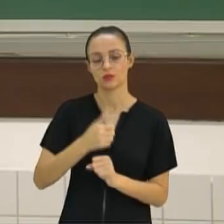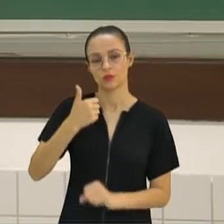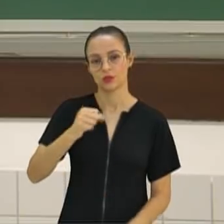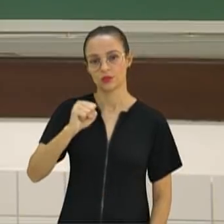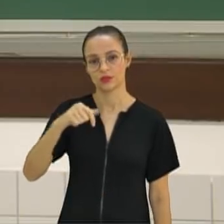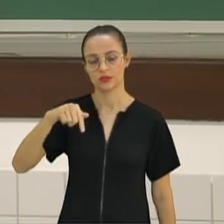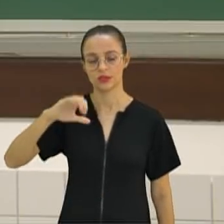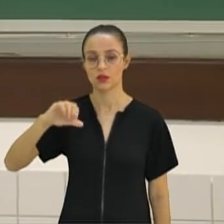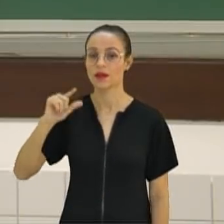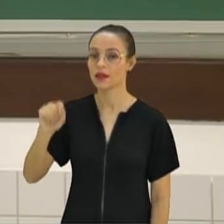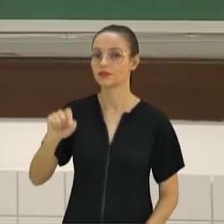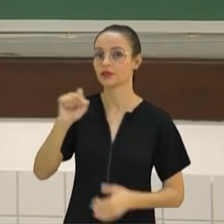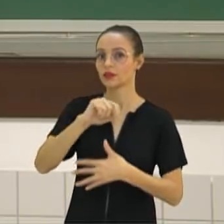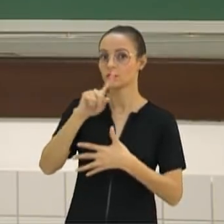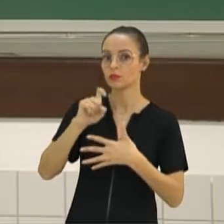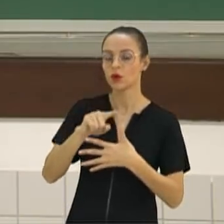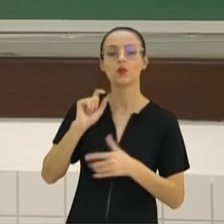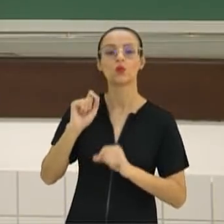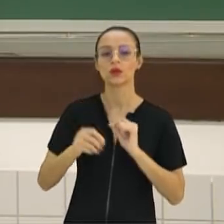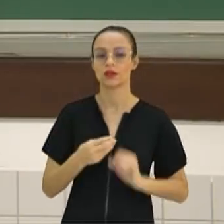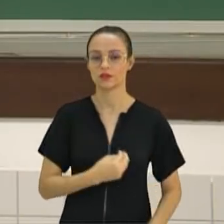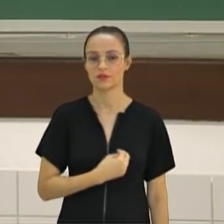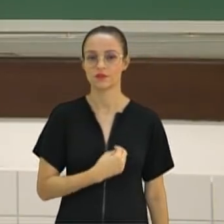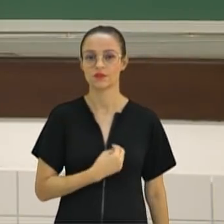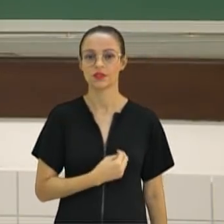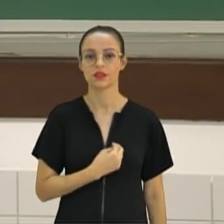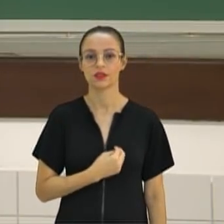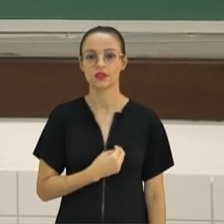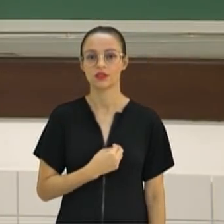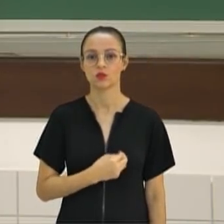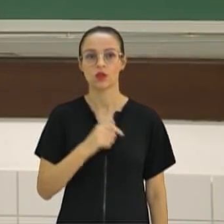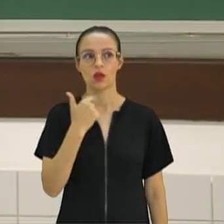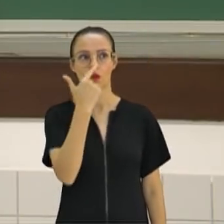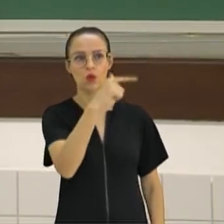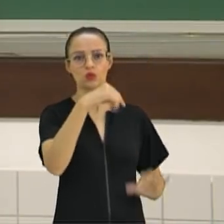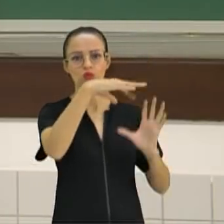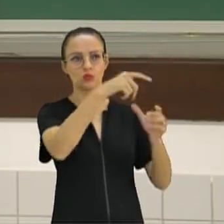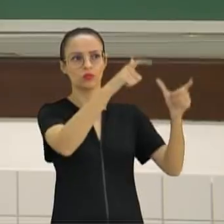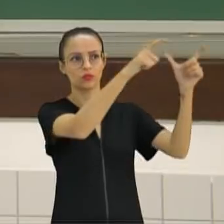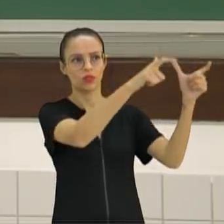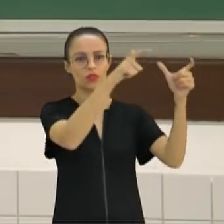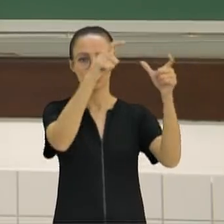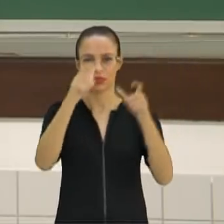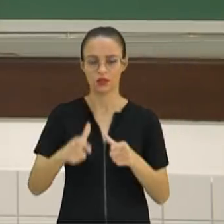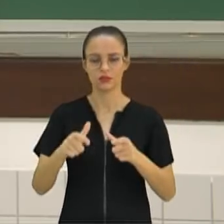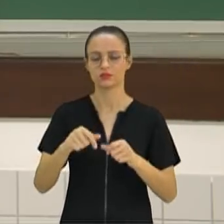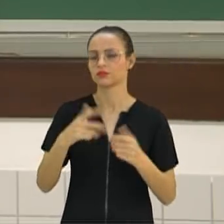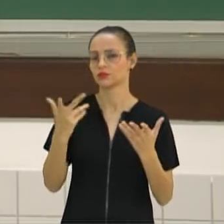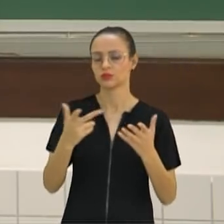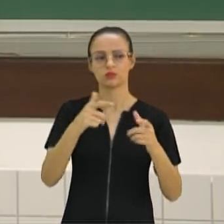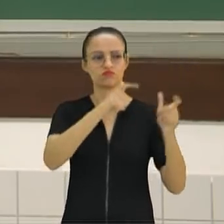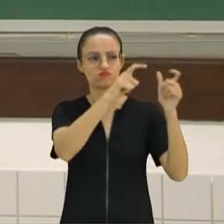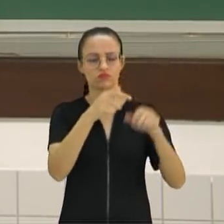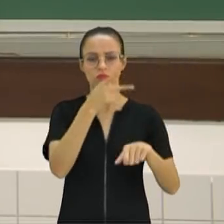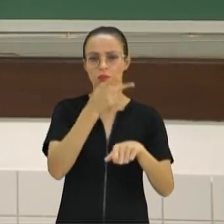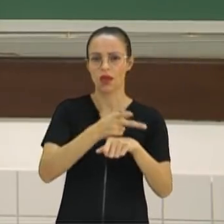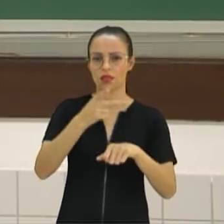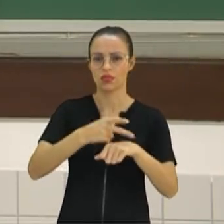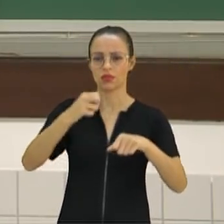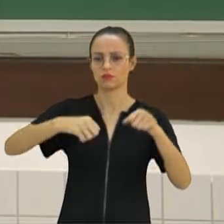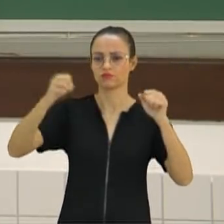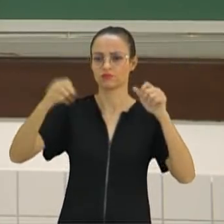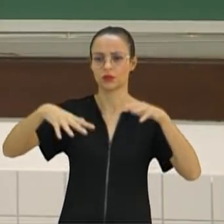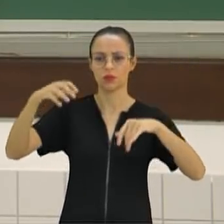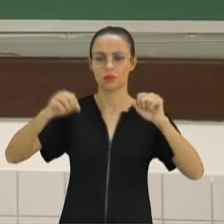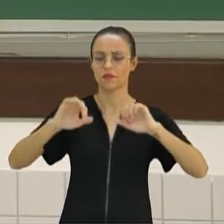A hipótese baseia-se na ideia de que a vida foi trazida à Terra do espaço, né, através de corpos, de meteoritos, né, e outros corpos